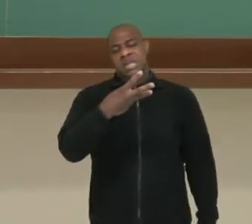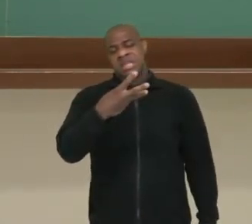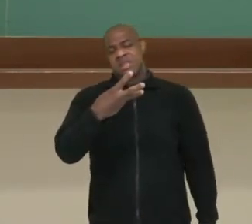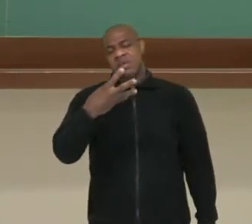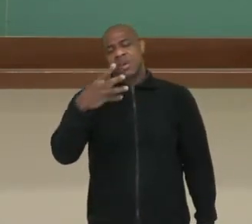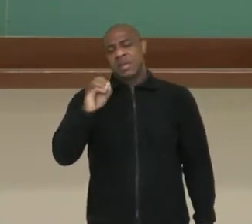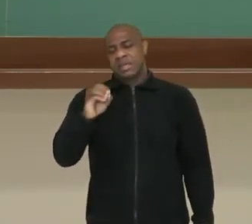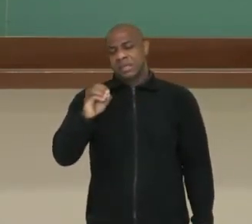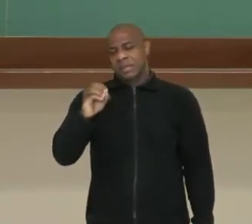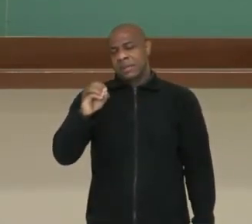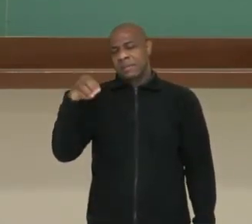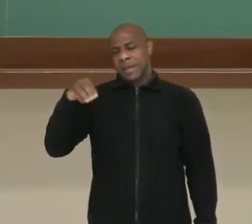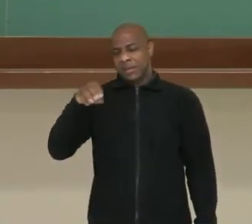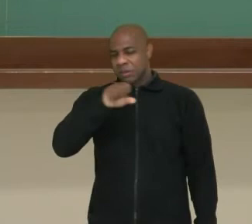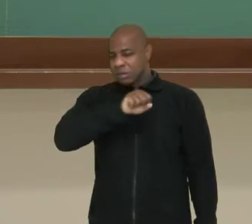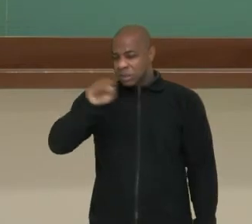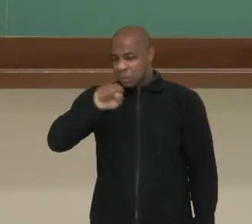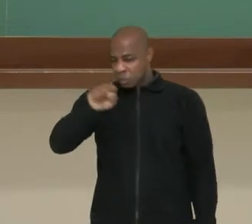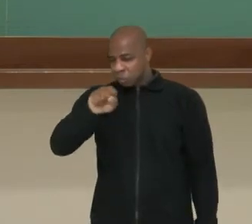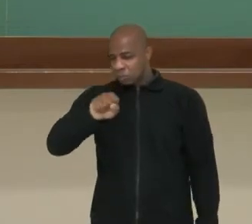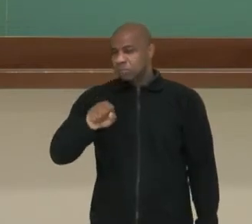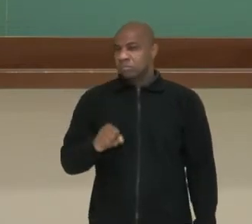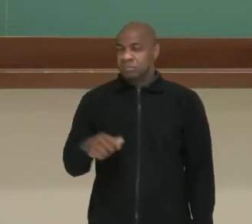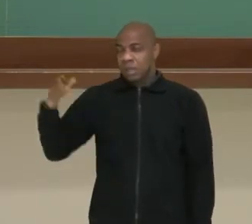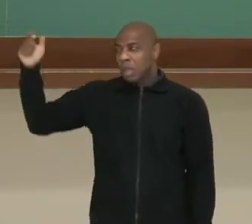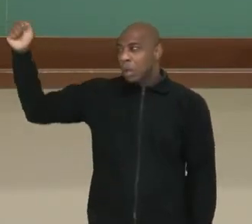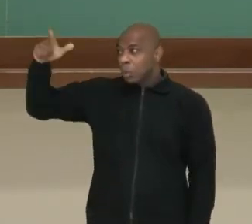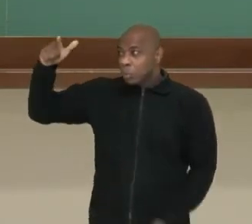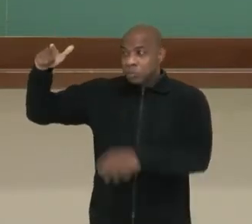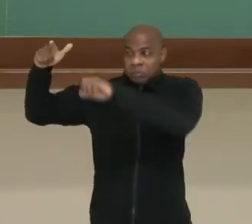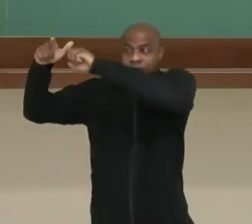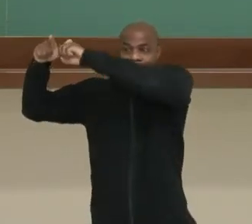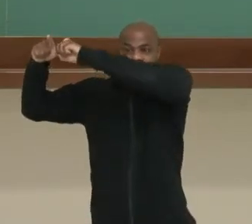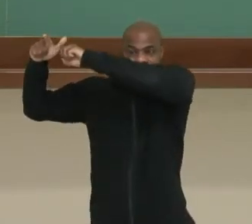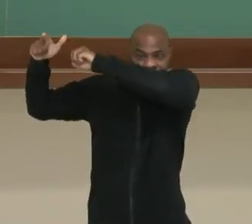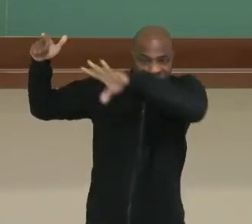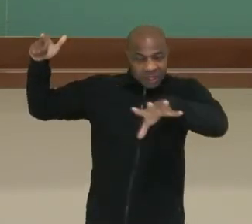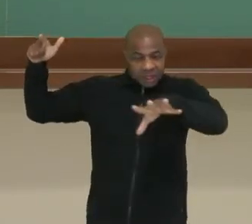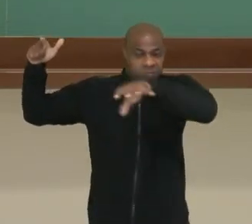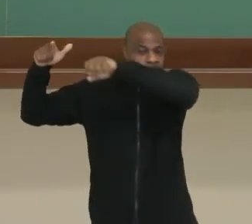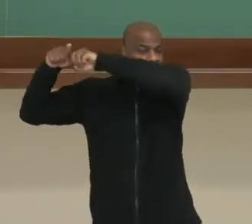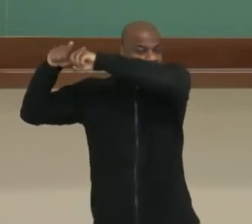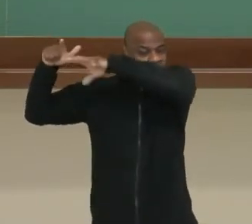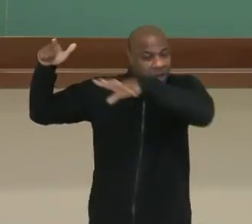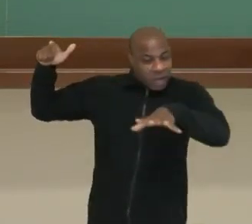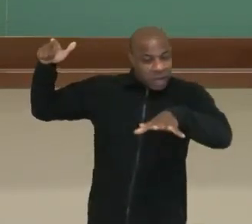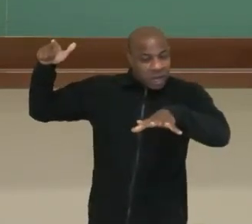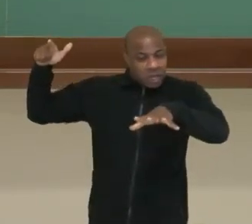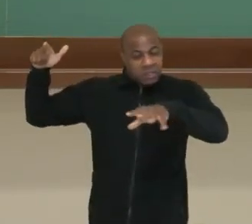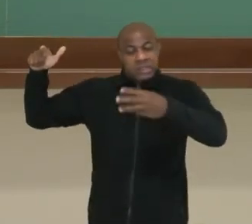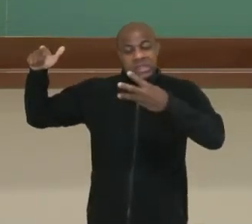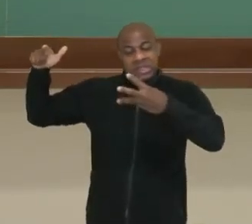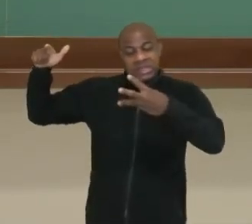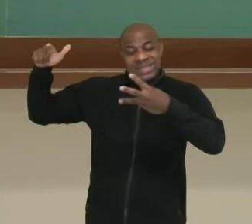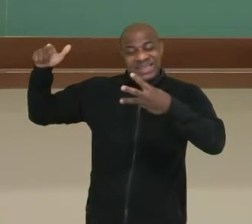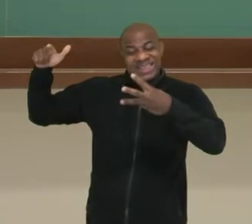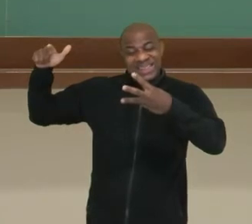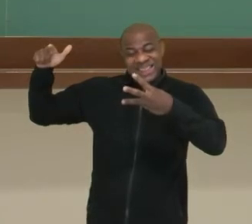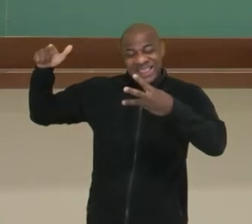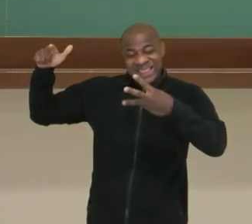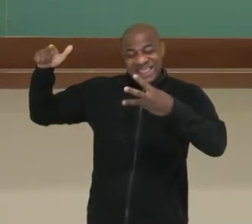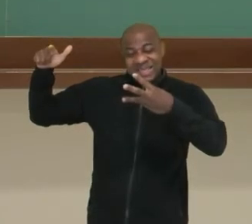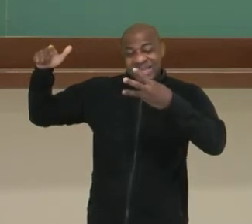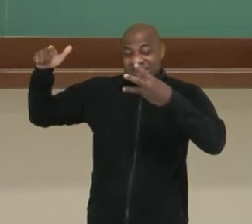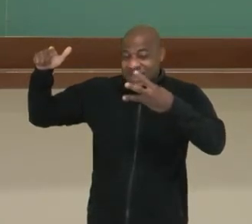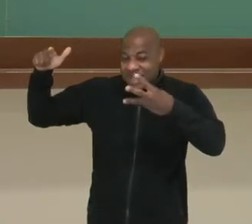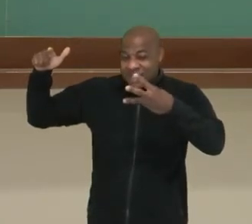segundo. Se for luz, a luz se propaga, pessoal, no ar aproximadamente a 300 mil quilômetros